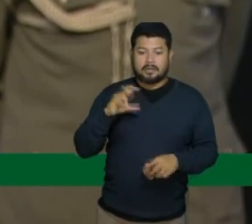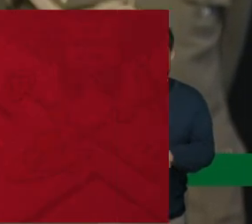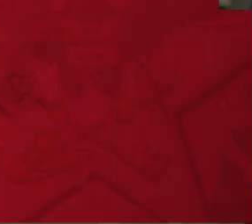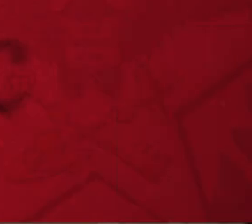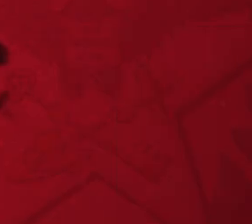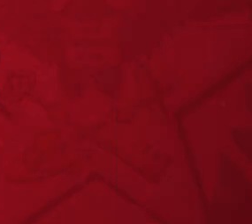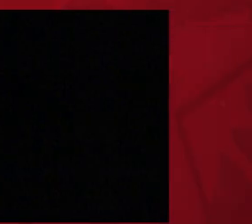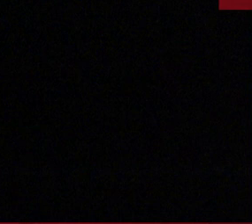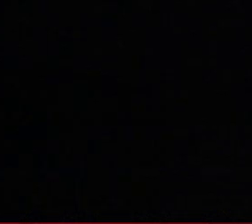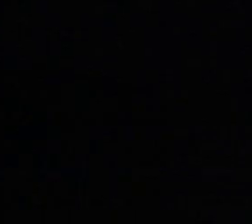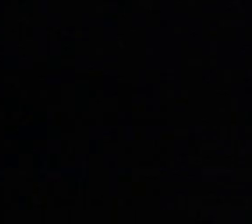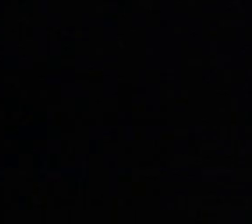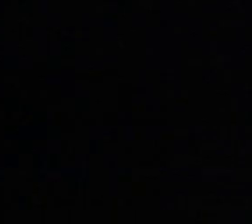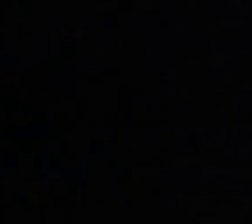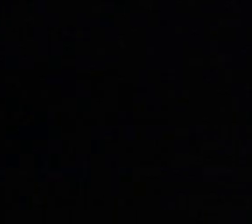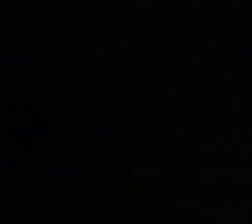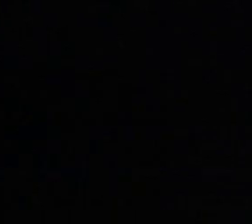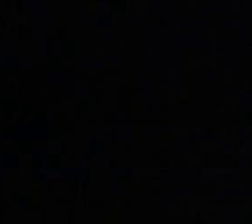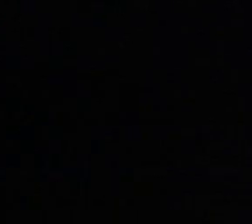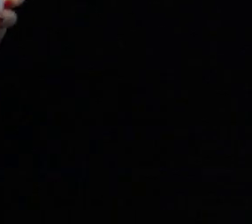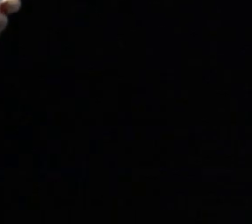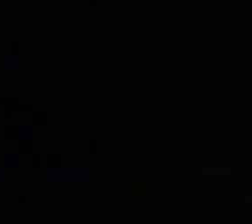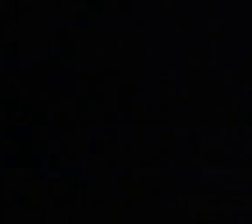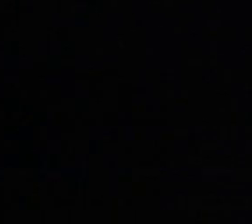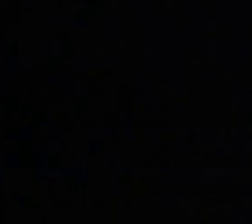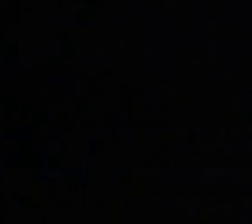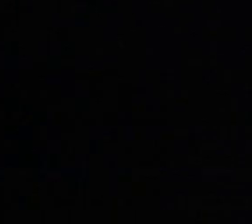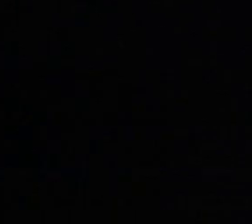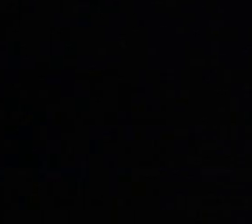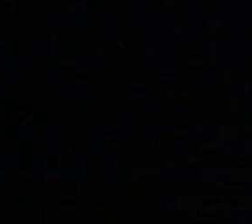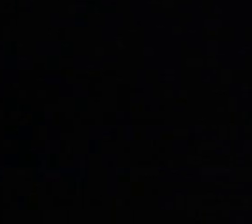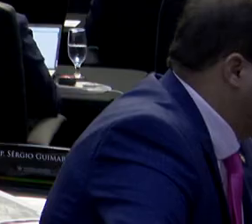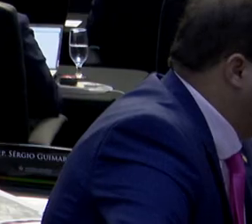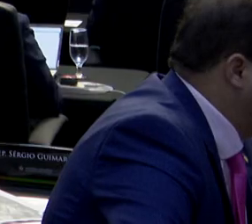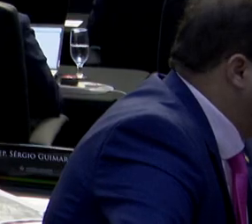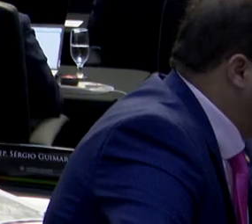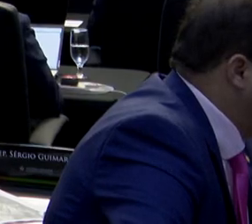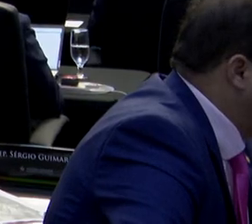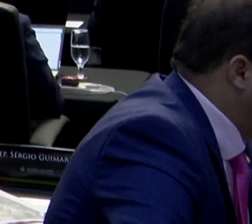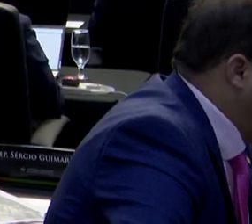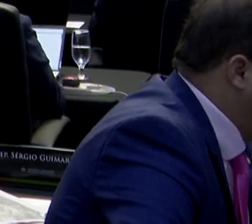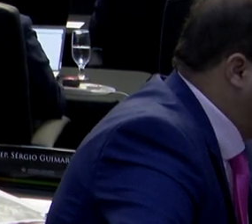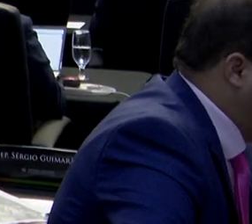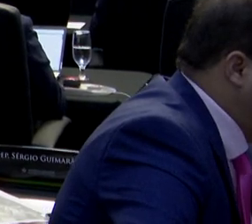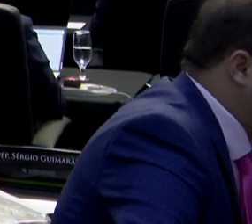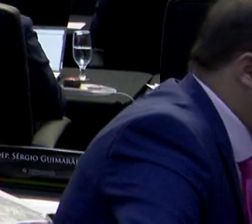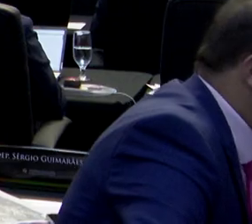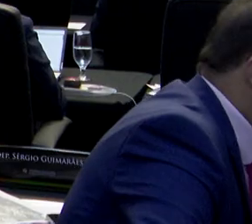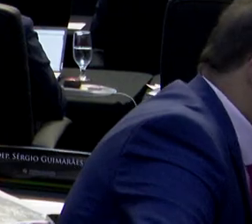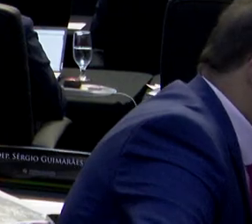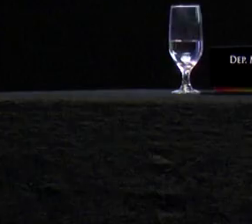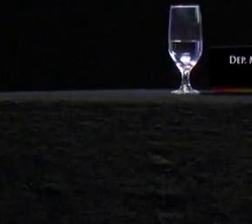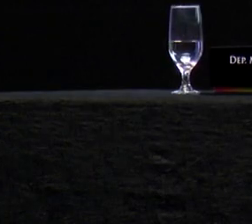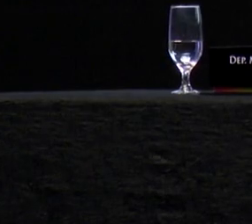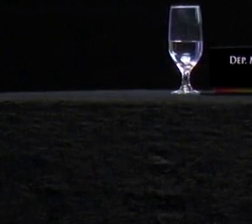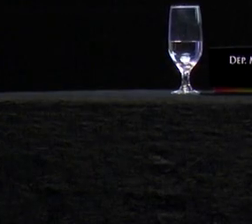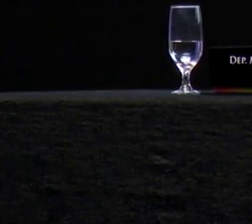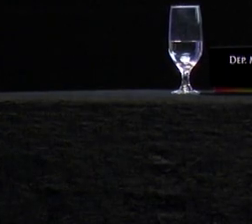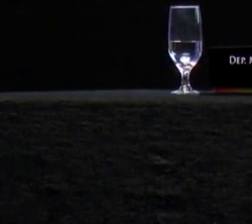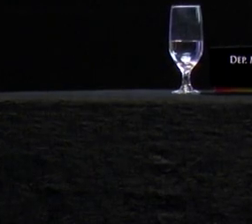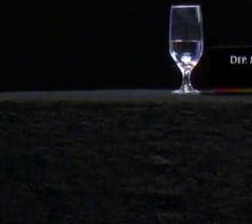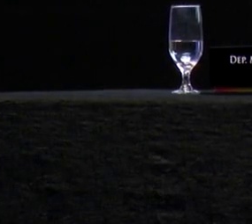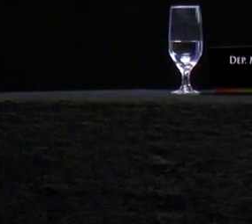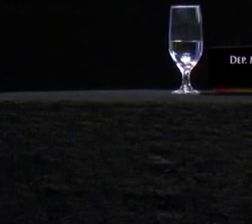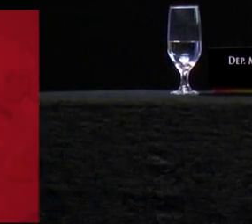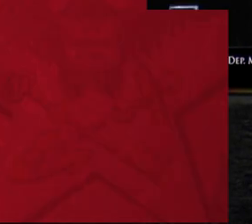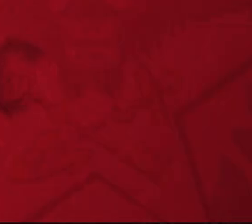cidadão catarinense. Juliana Vendrúsculo, da Rede Feminina de Combate ao Câncer de Canoinhas, apresentou a instituição aos deputados